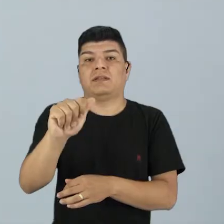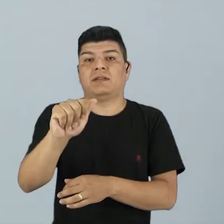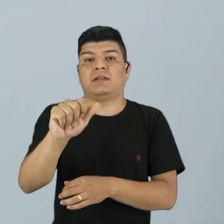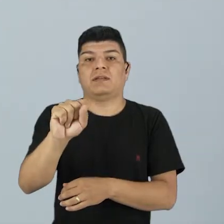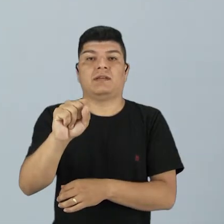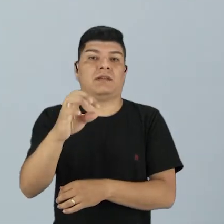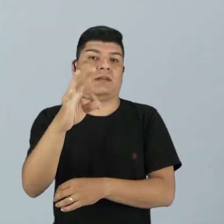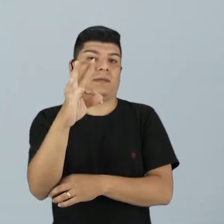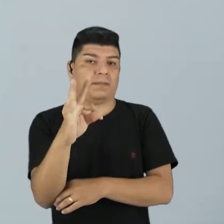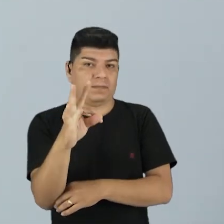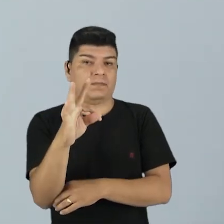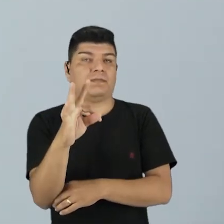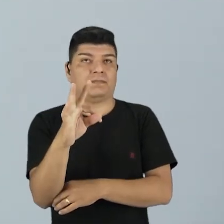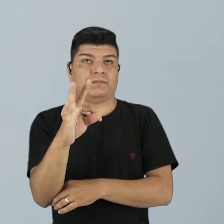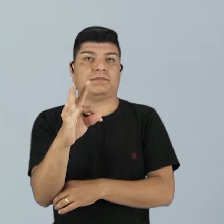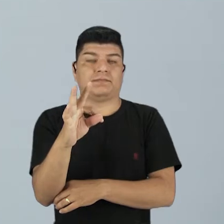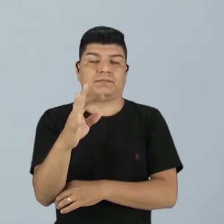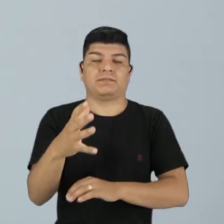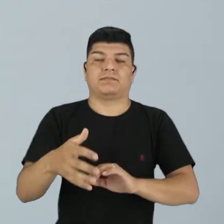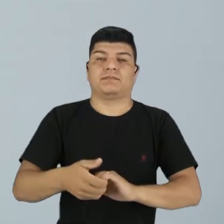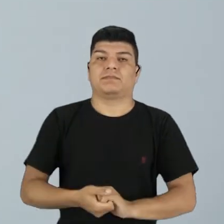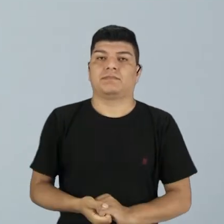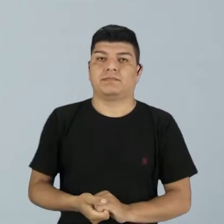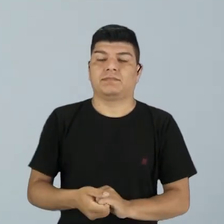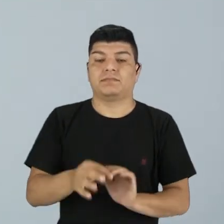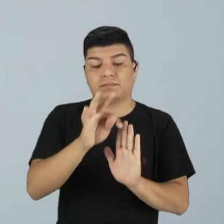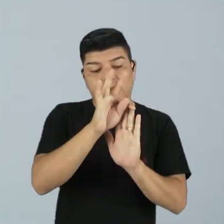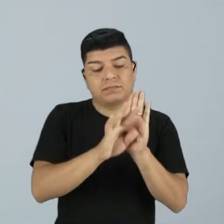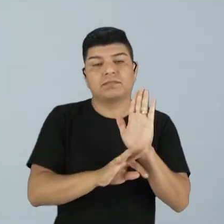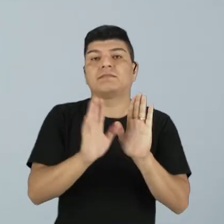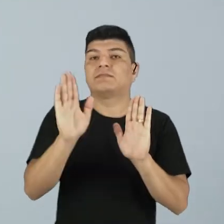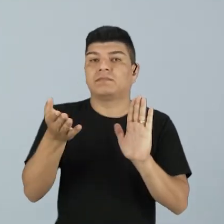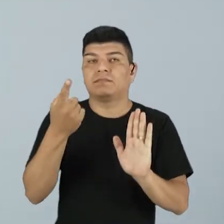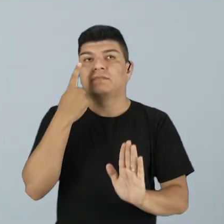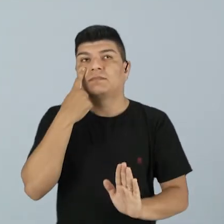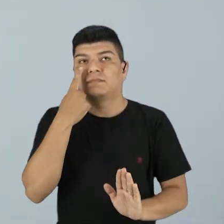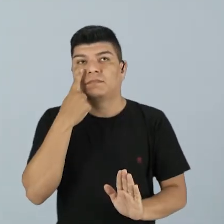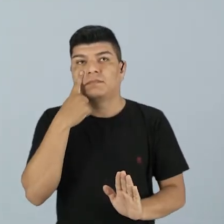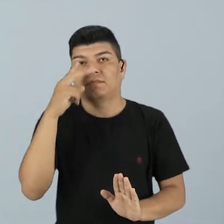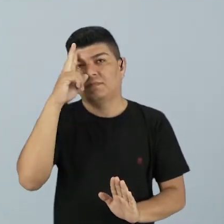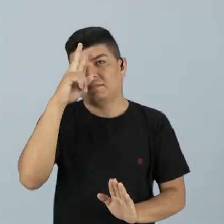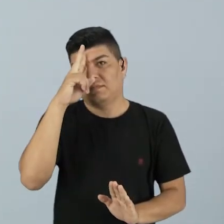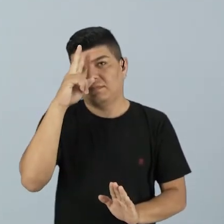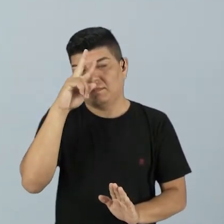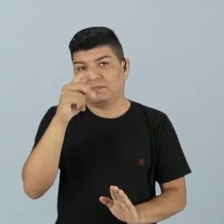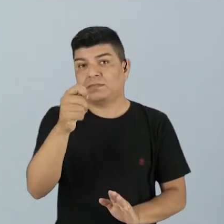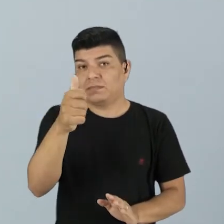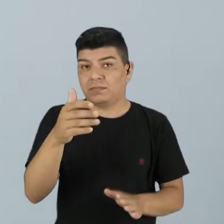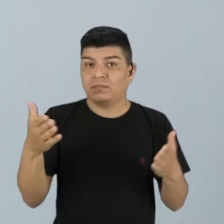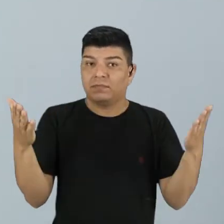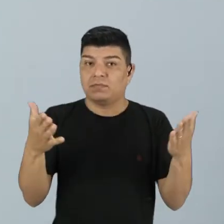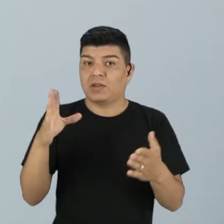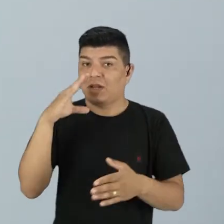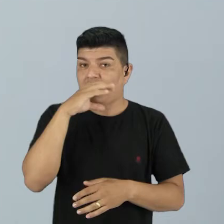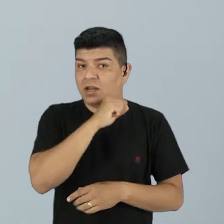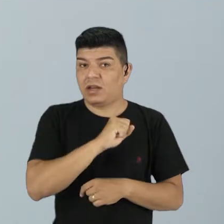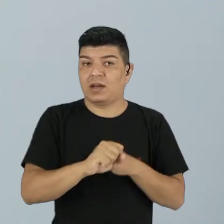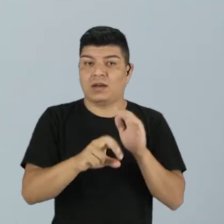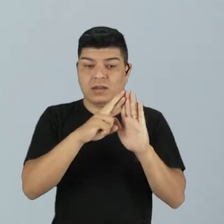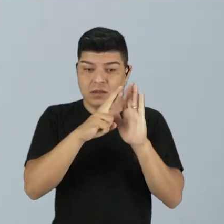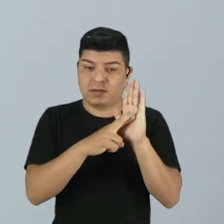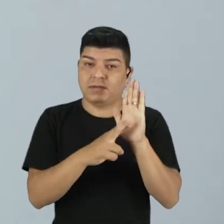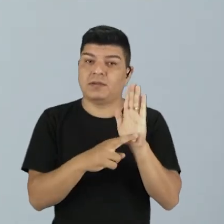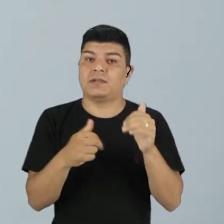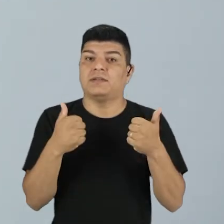gente até falou um pouquinho sobre o Chester, nós vimos um texto falando sobre ele. Então, vamos relembrar um pouquinho, de forma breve, as regras do